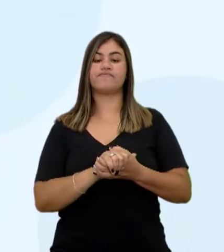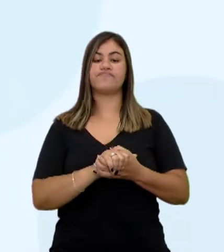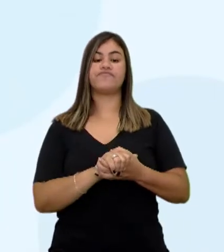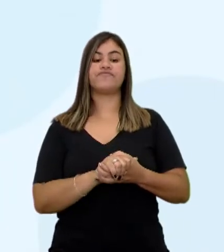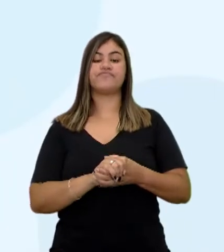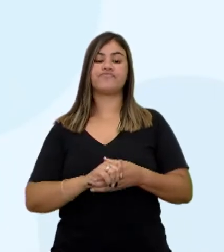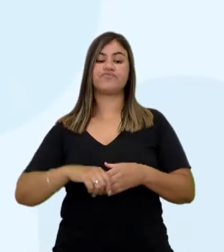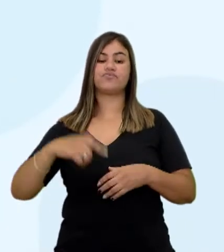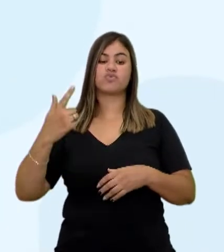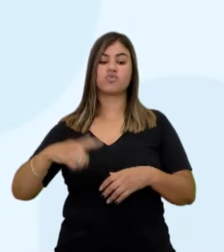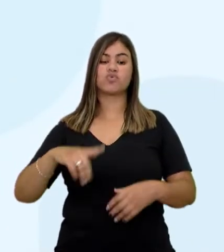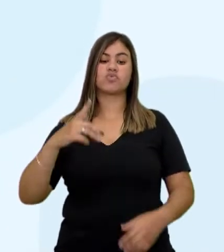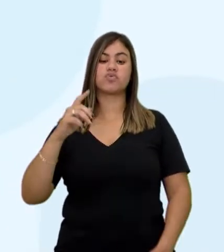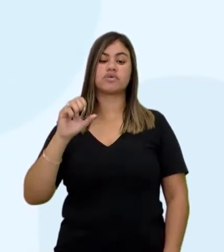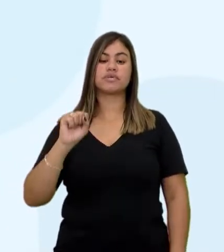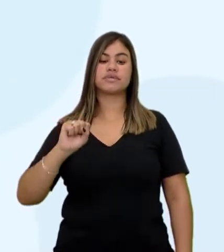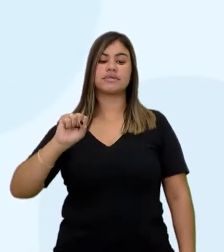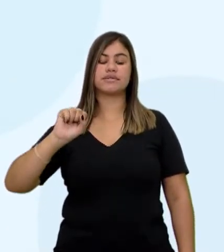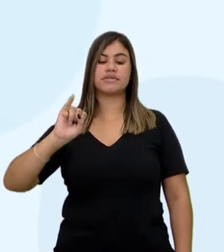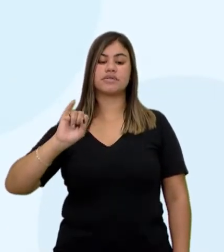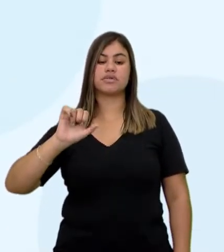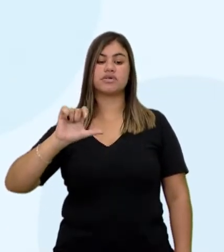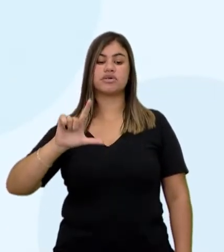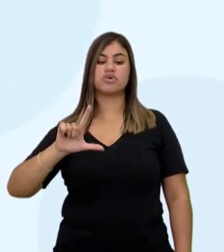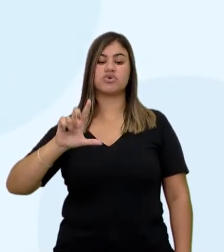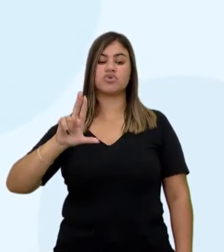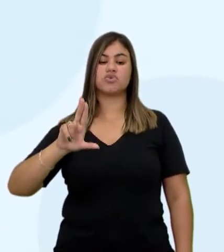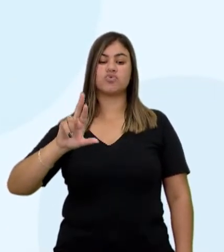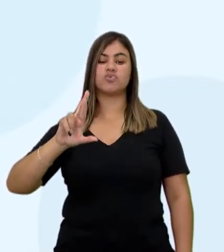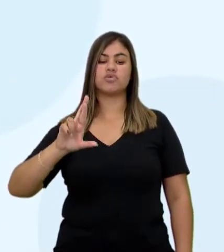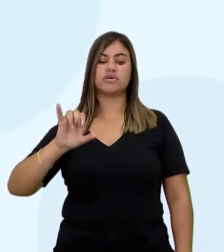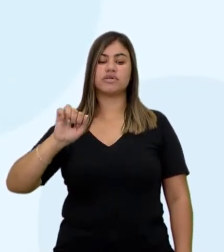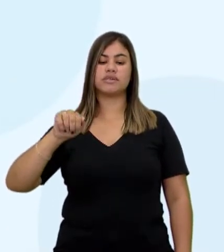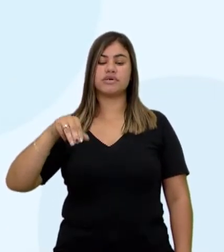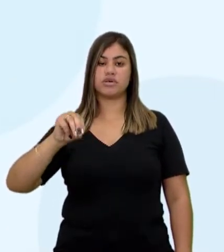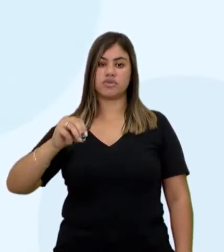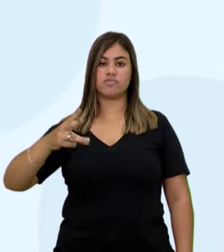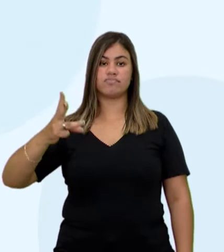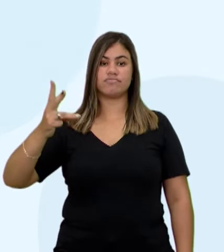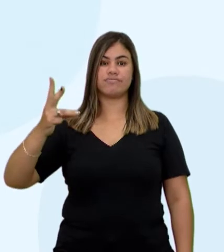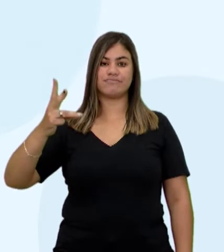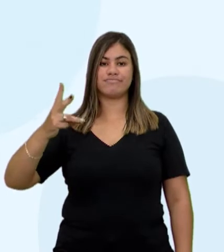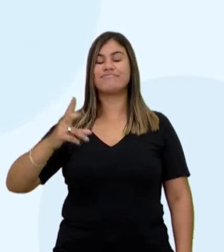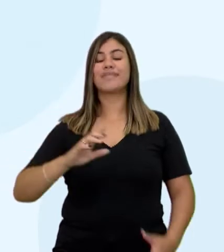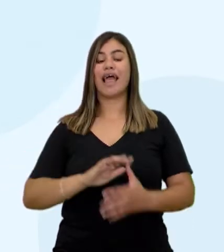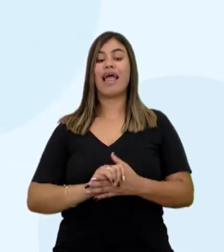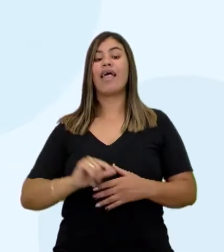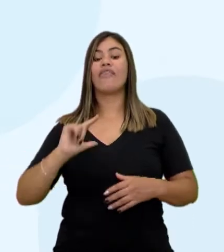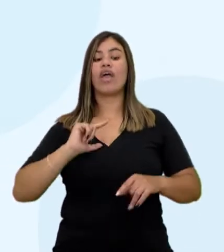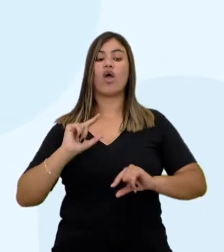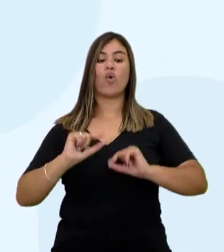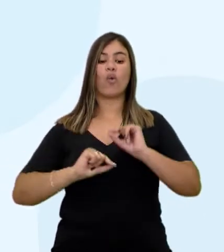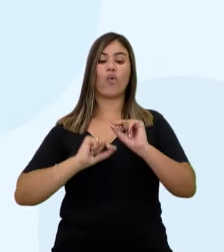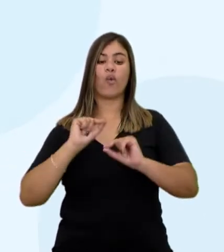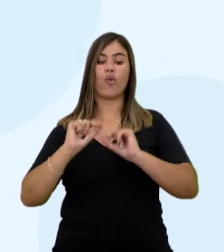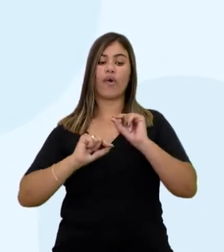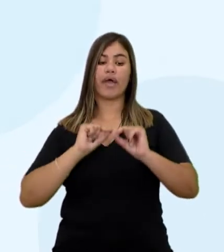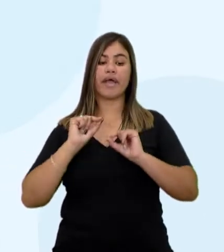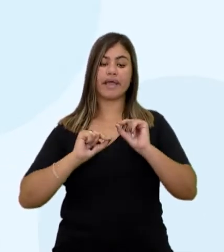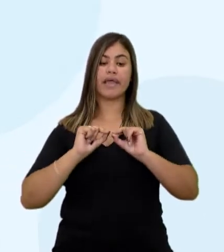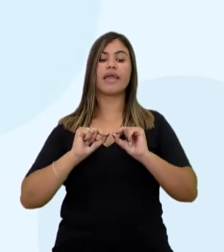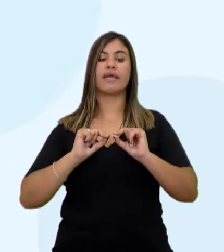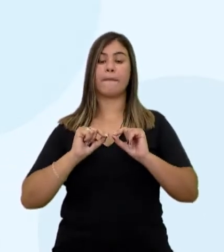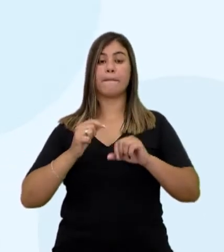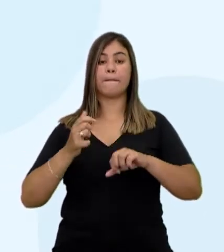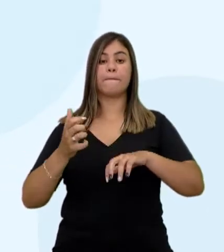siluriano, tá aí aparecendo na tela aí para vocês. Tem aí as primeiras plantas terrestres, né? O